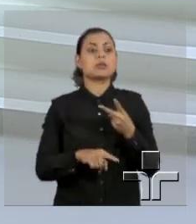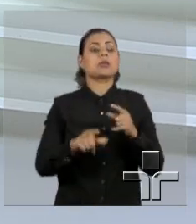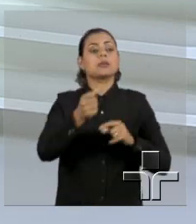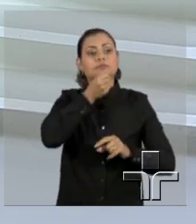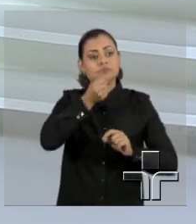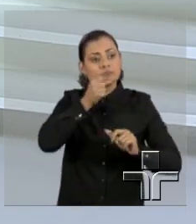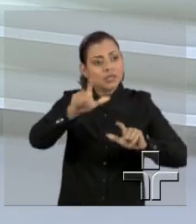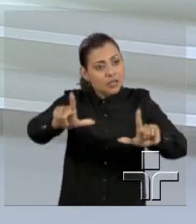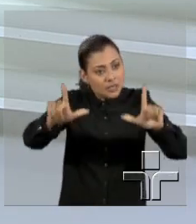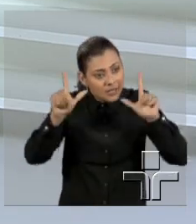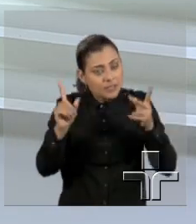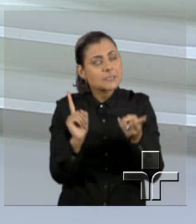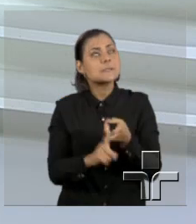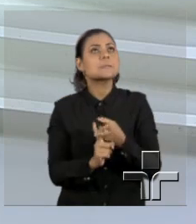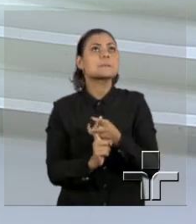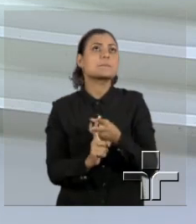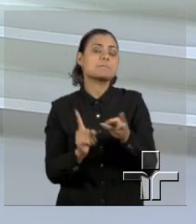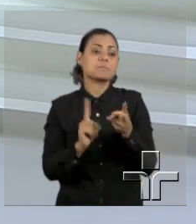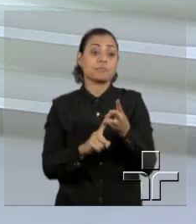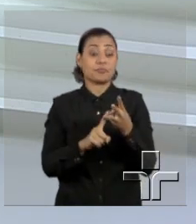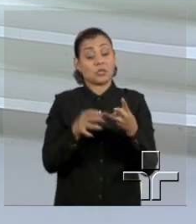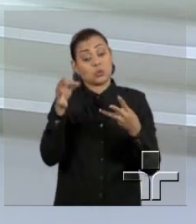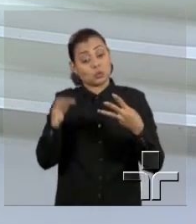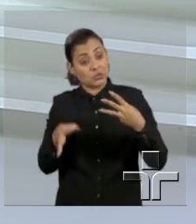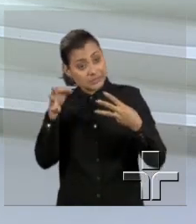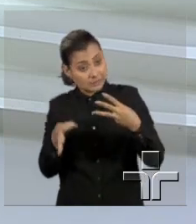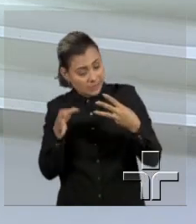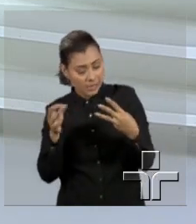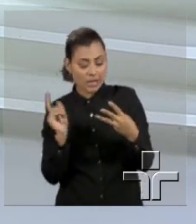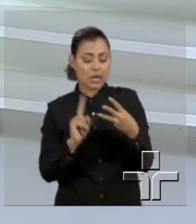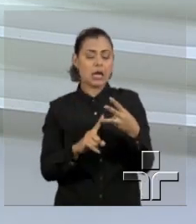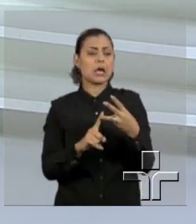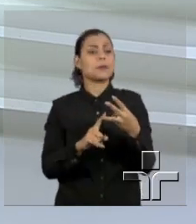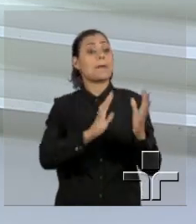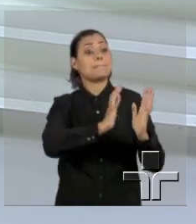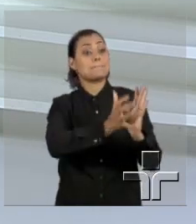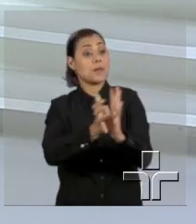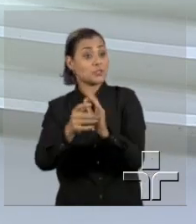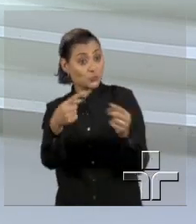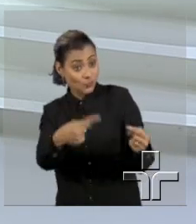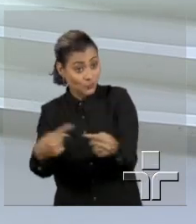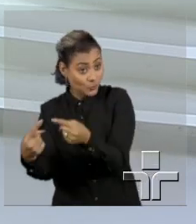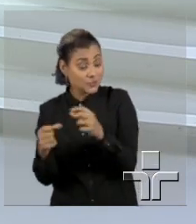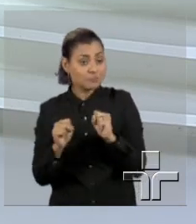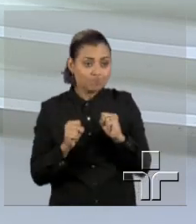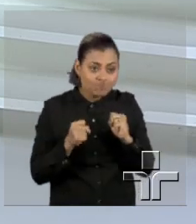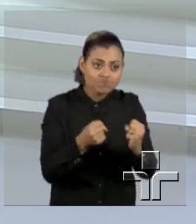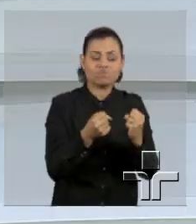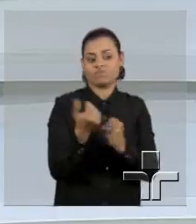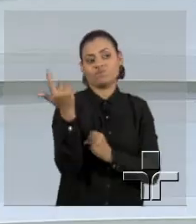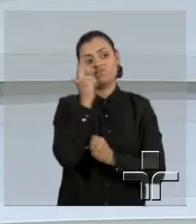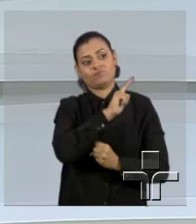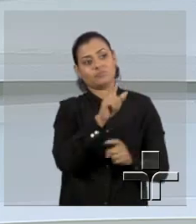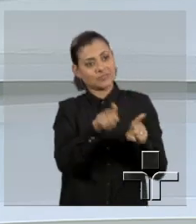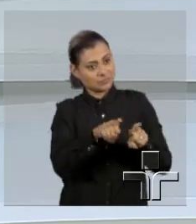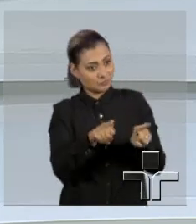imprensa, não é? Poder Judiciário, os partidos políticos são fortalecidos também,